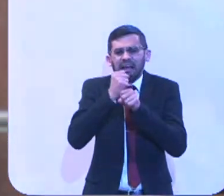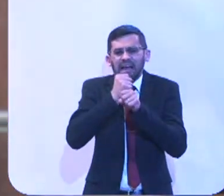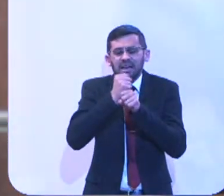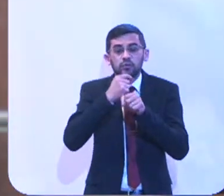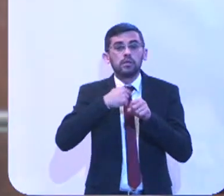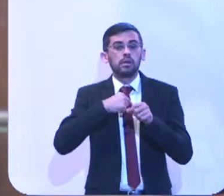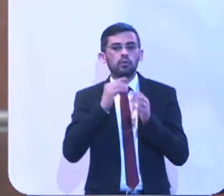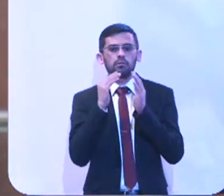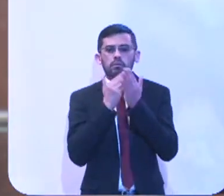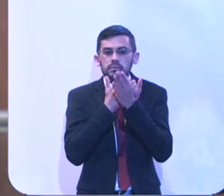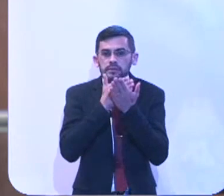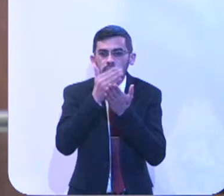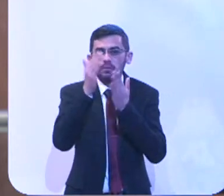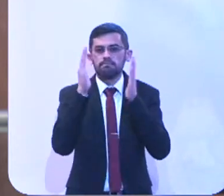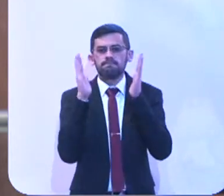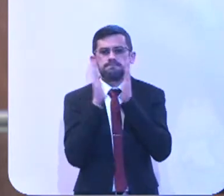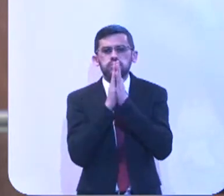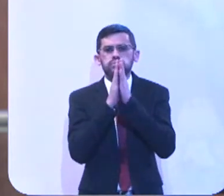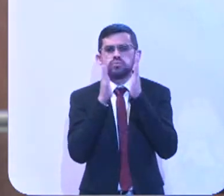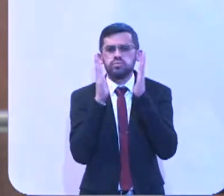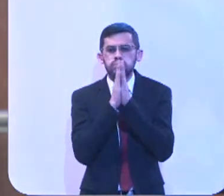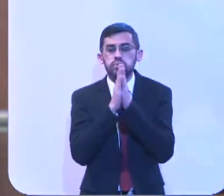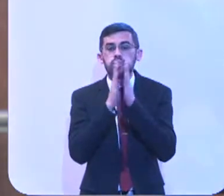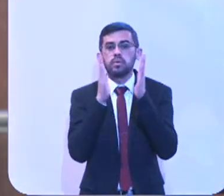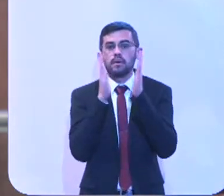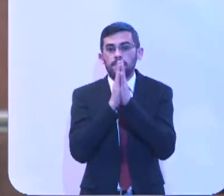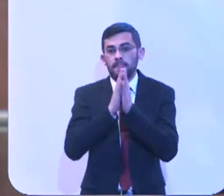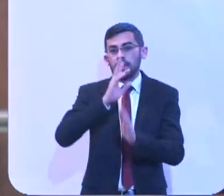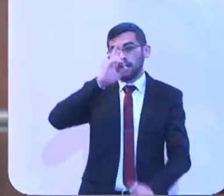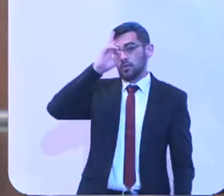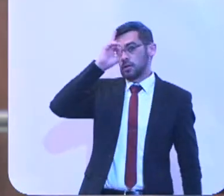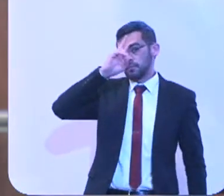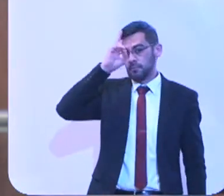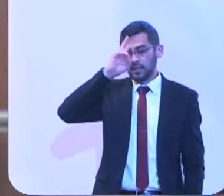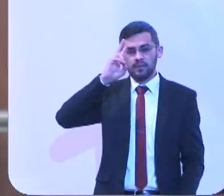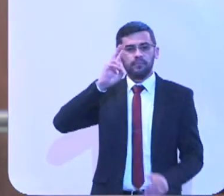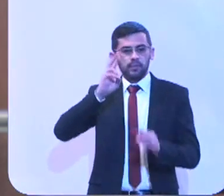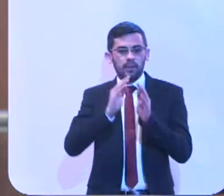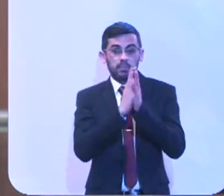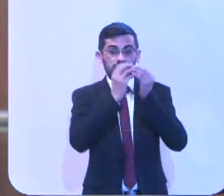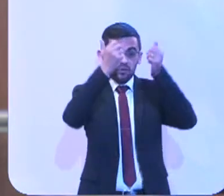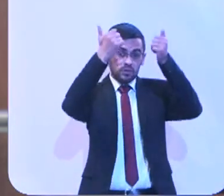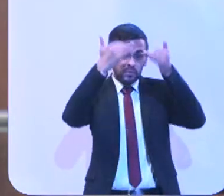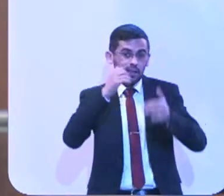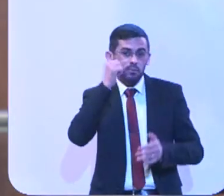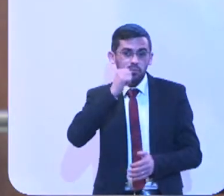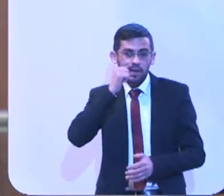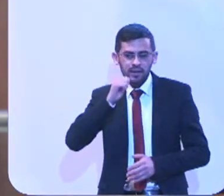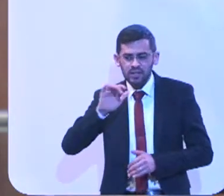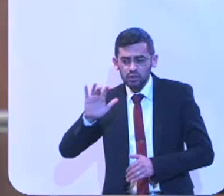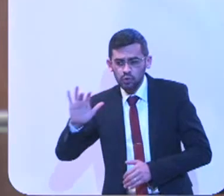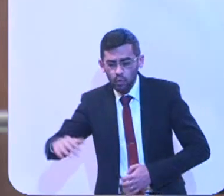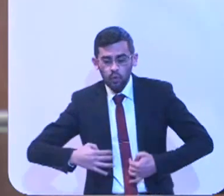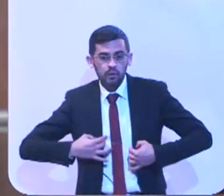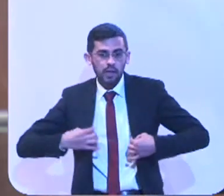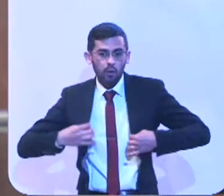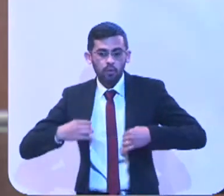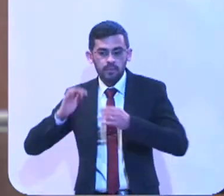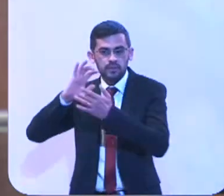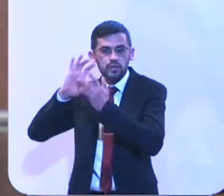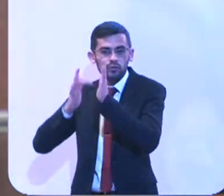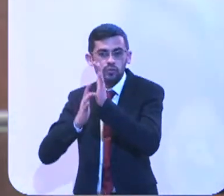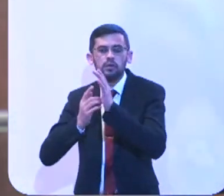E eu comecei a orar e lembrar da história da mulher que tocou nas vestes de Jesus. E quando nós